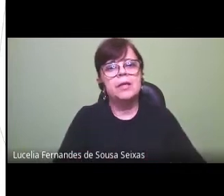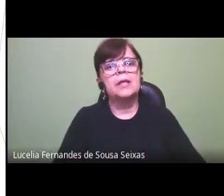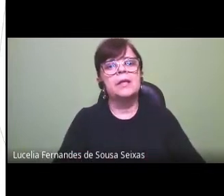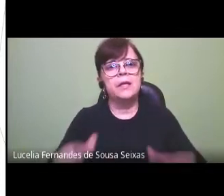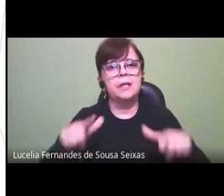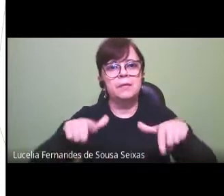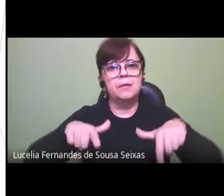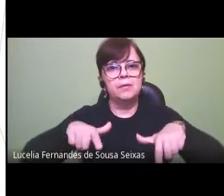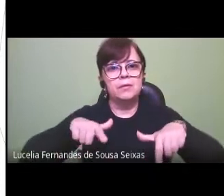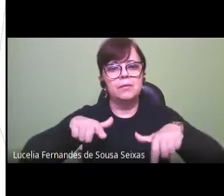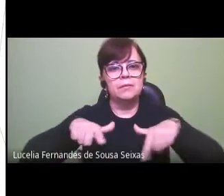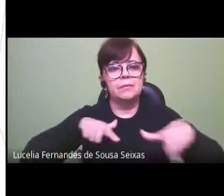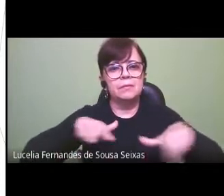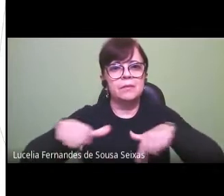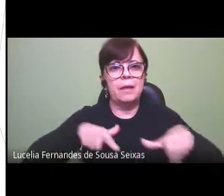baixo e